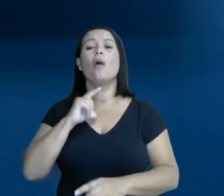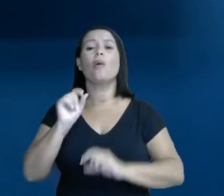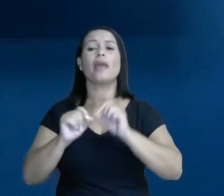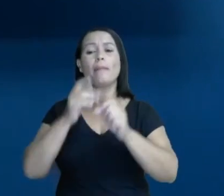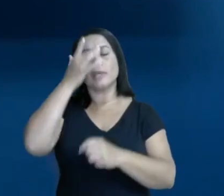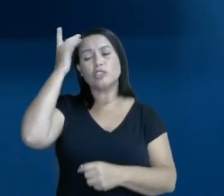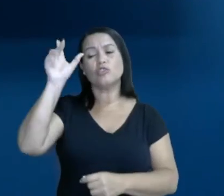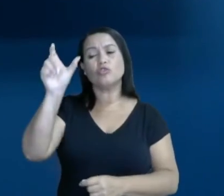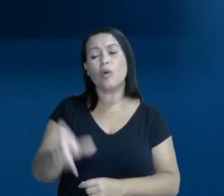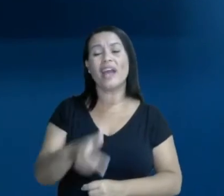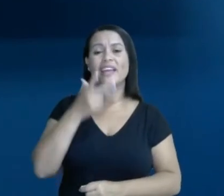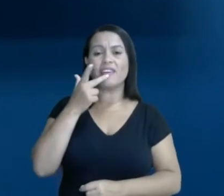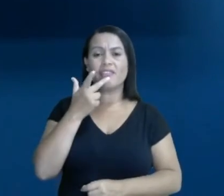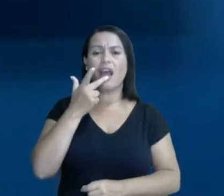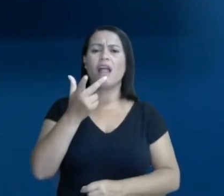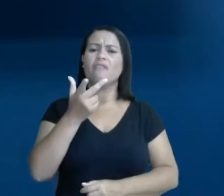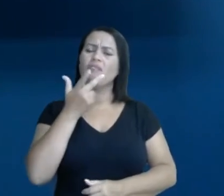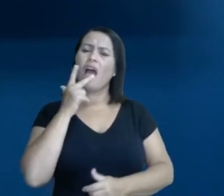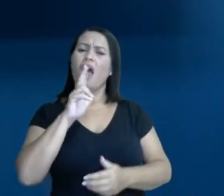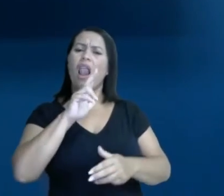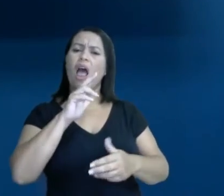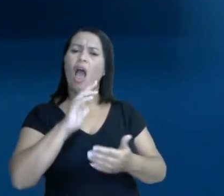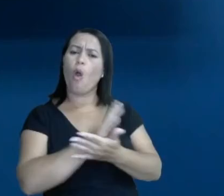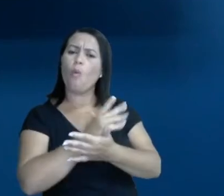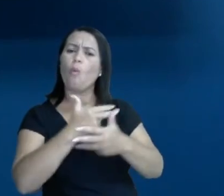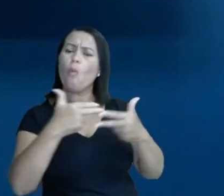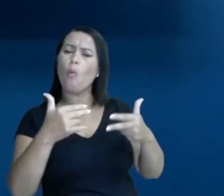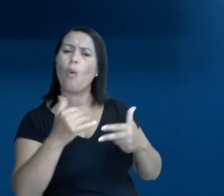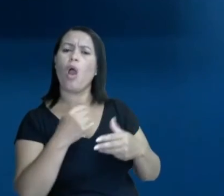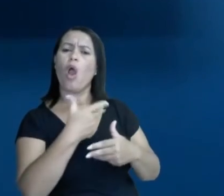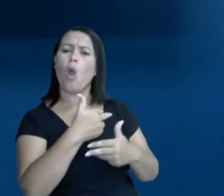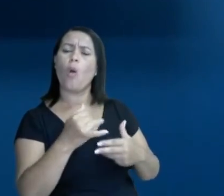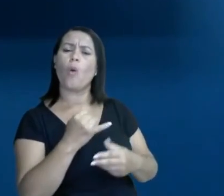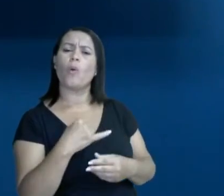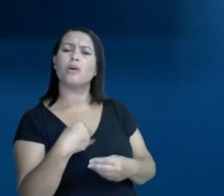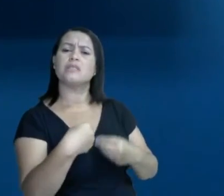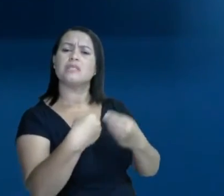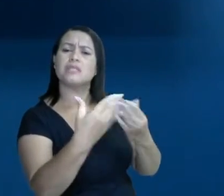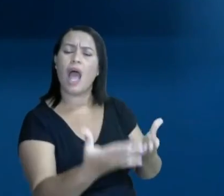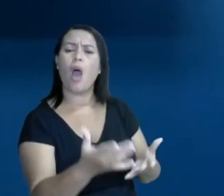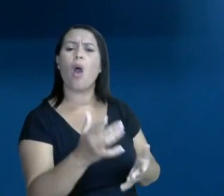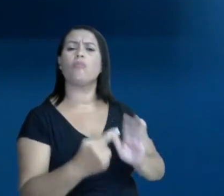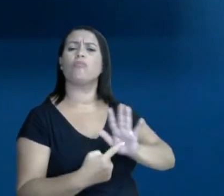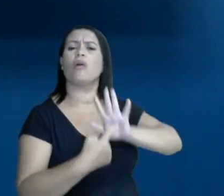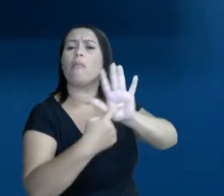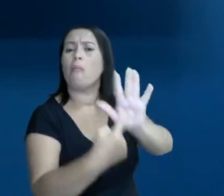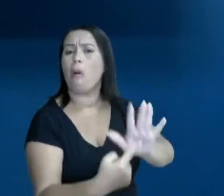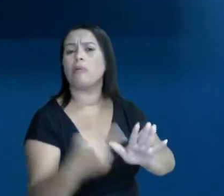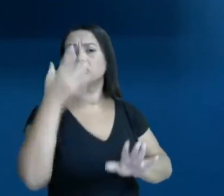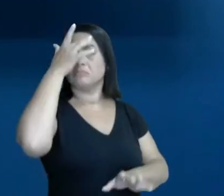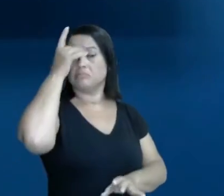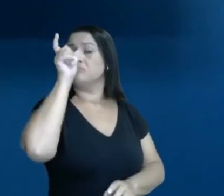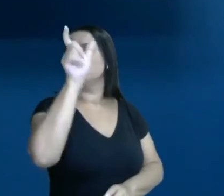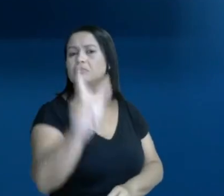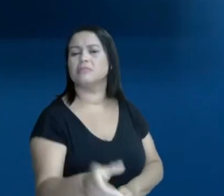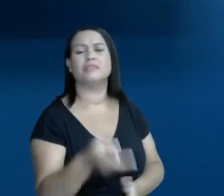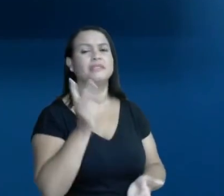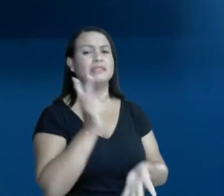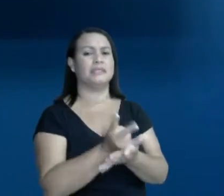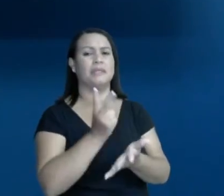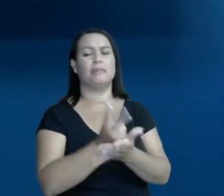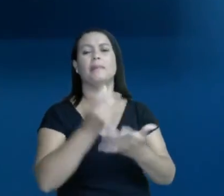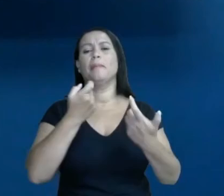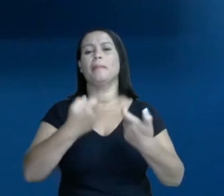quem diz alguma coisa a alguém. Quem oferece, oferece alguma coisa a alguém. Então, a gente